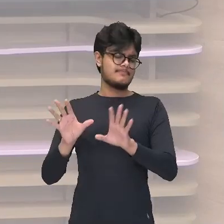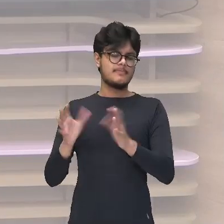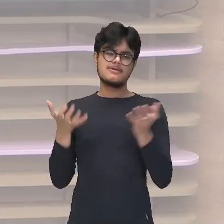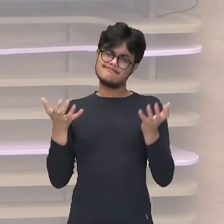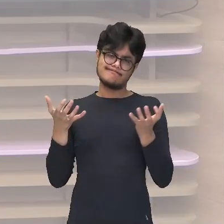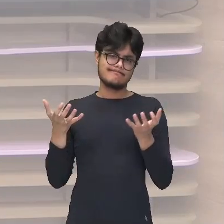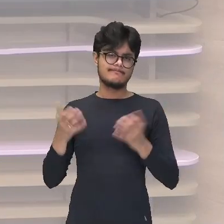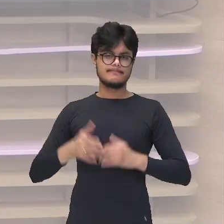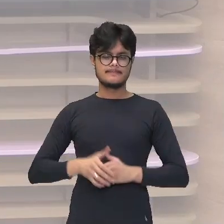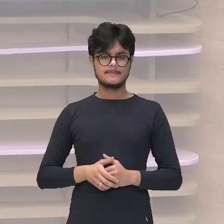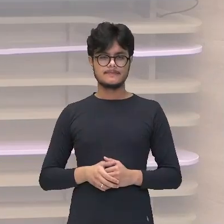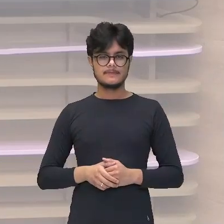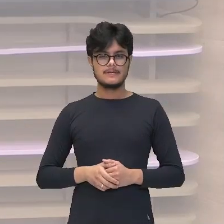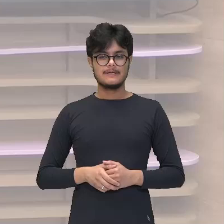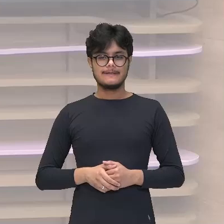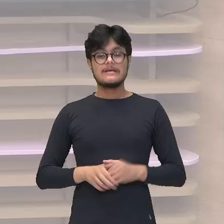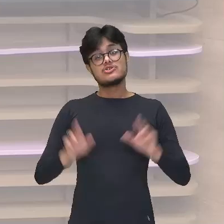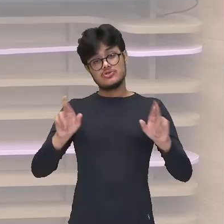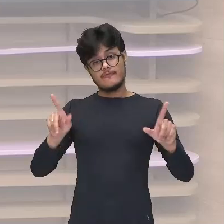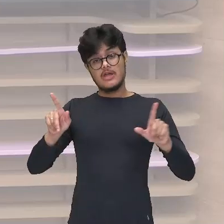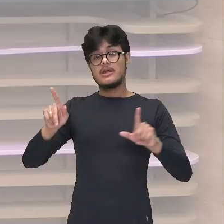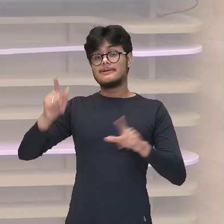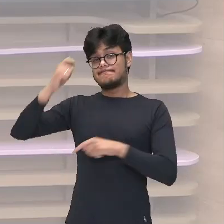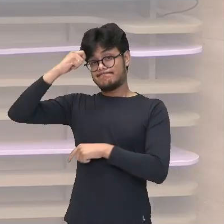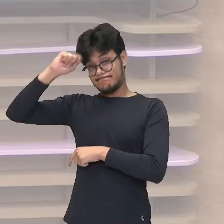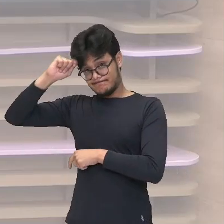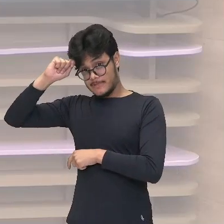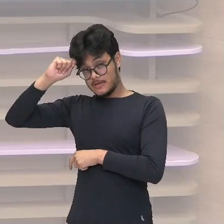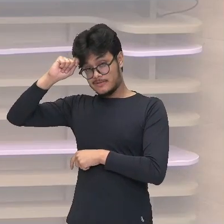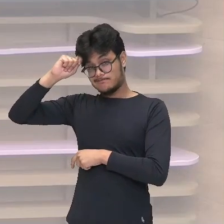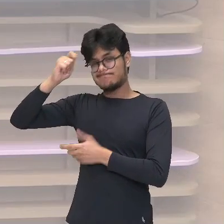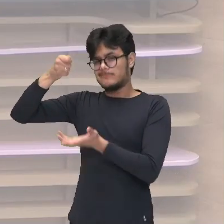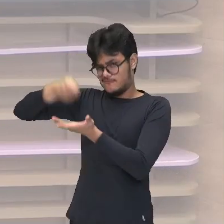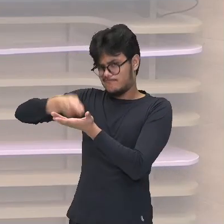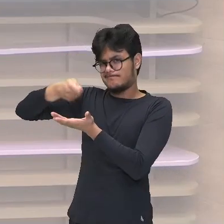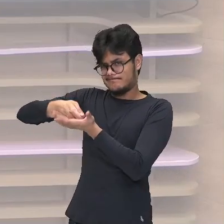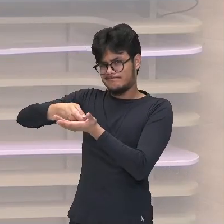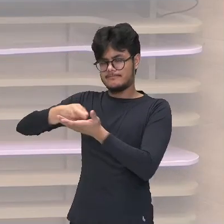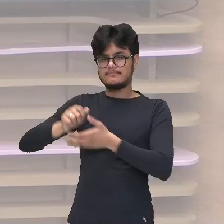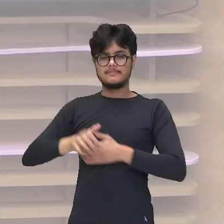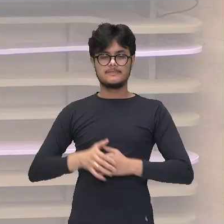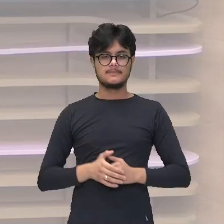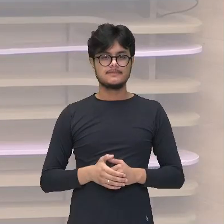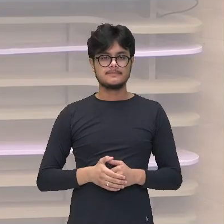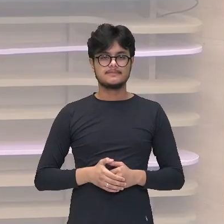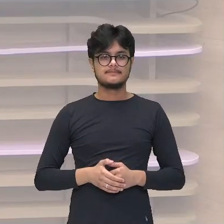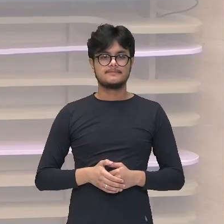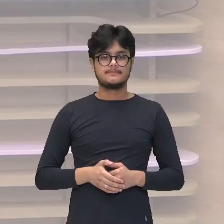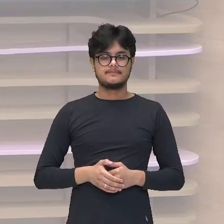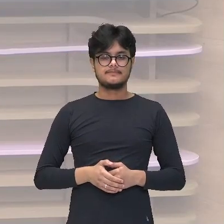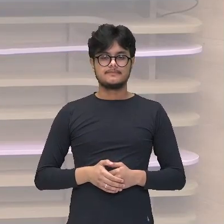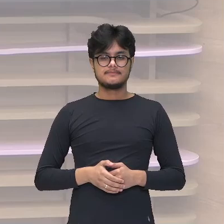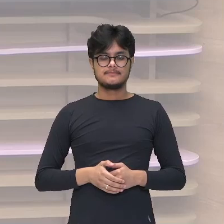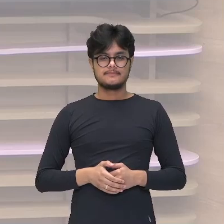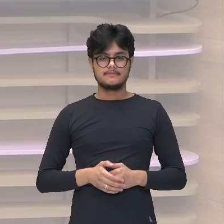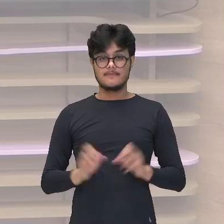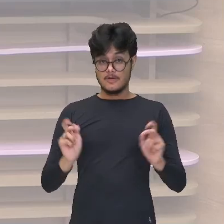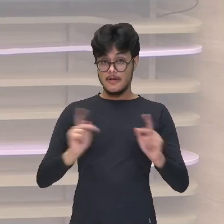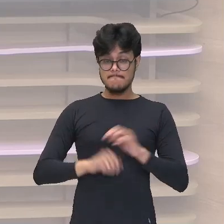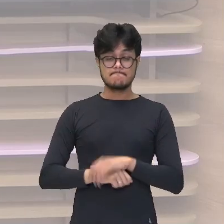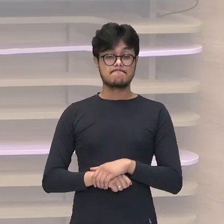dos africanos, tá bom? Ela vai ser diferente, é uma imigração chamada de imigração livre,